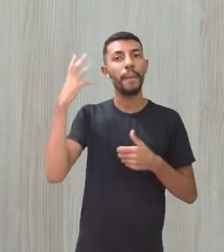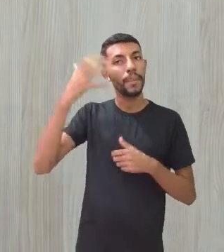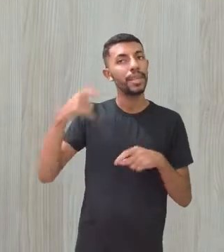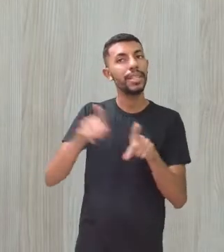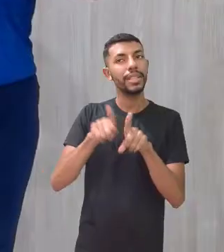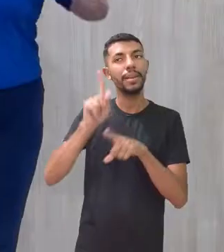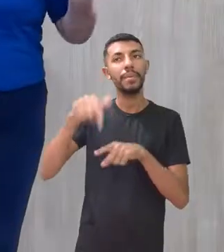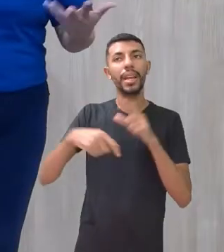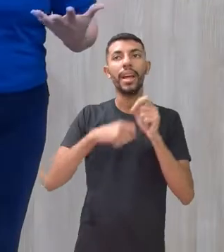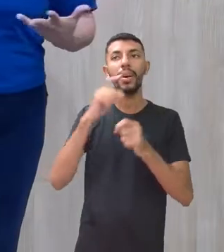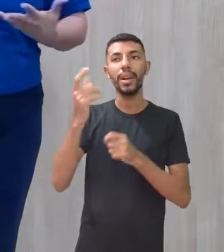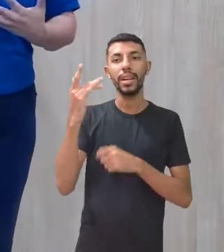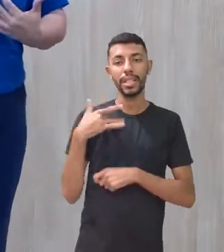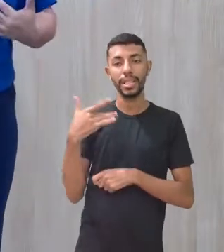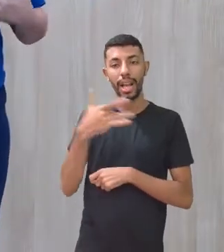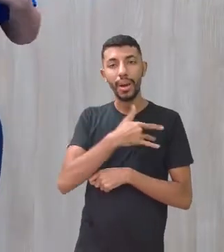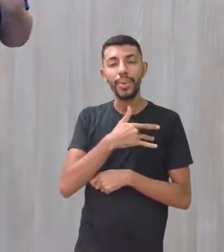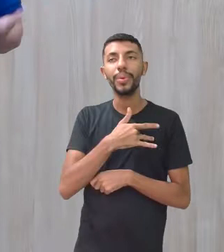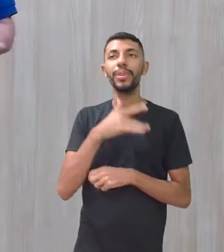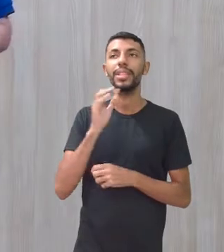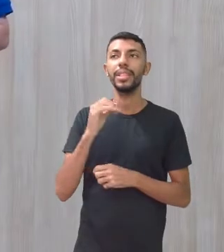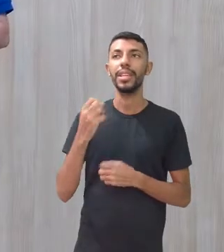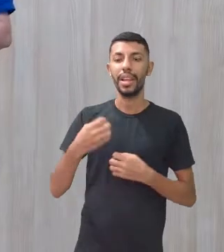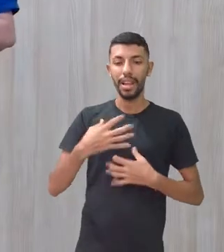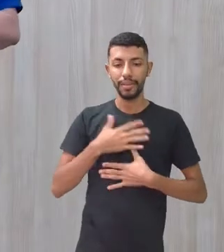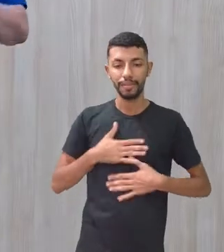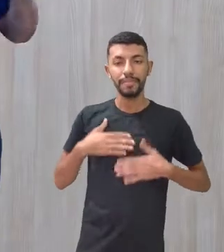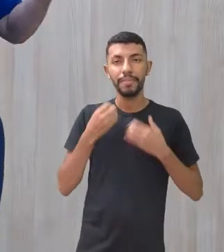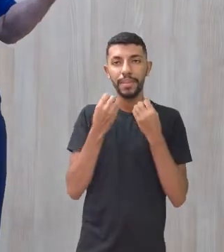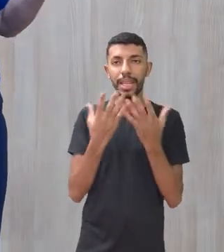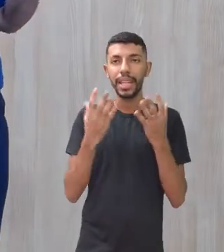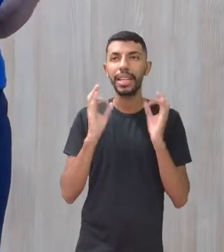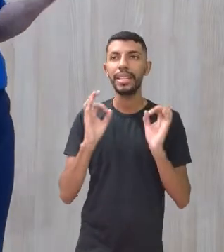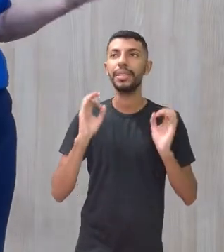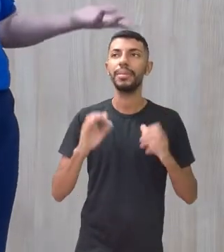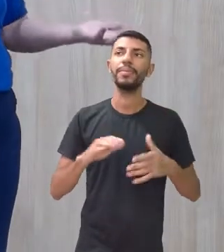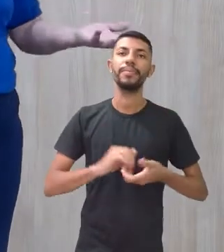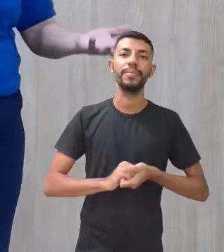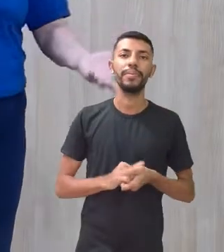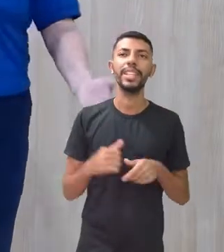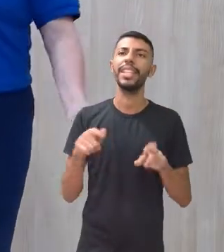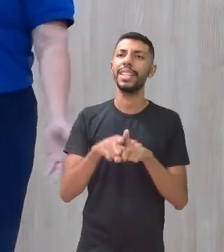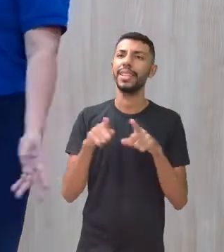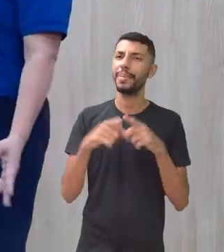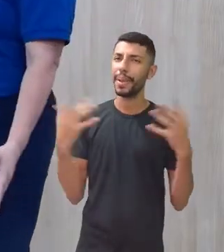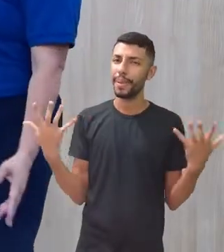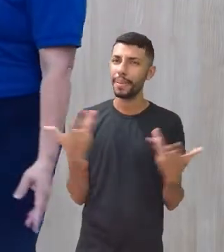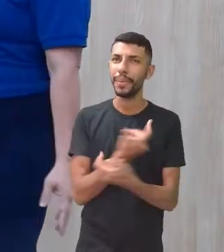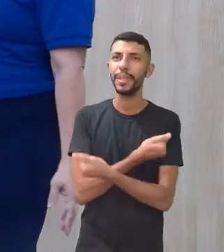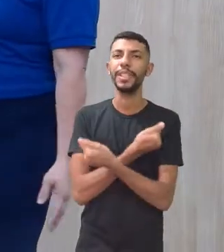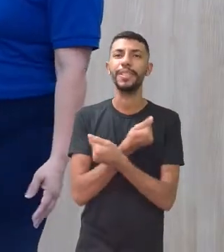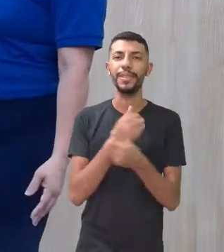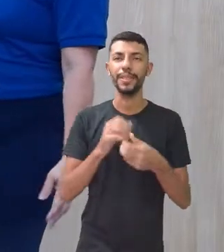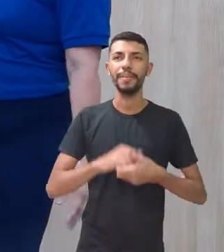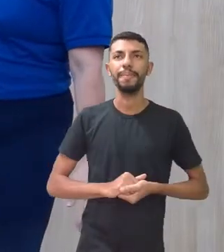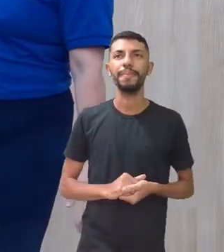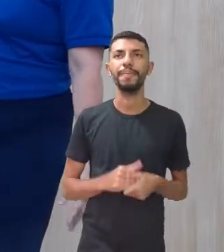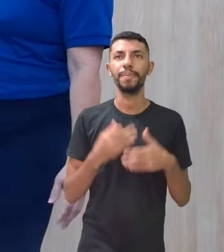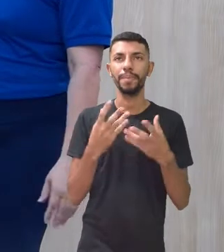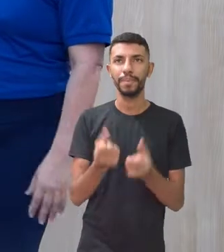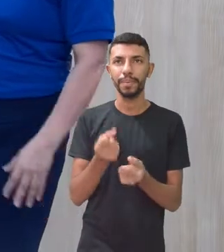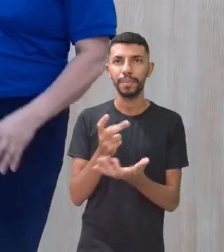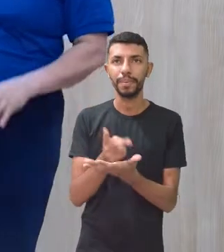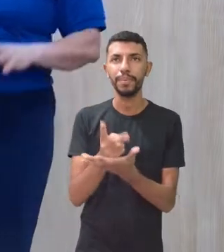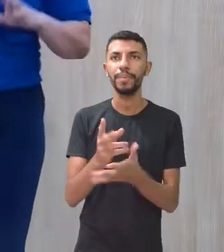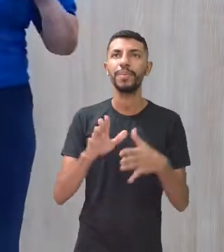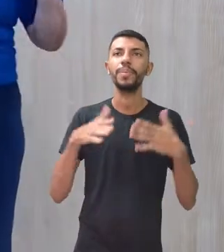também, música é saúde, né? Bem-estar, não é só, além de ser beleza, né? Bora seguindo que a gente tem muita